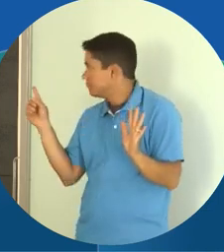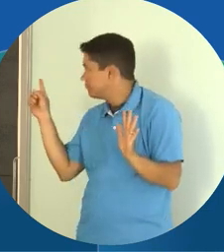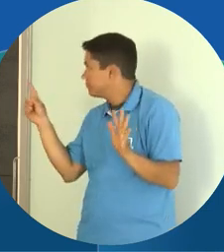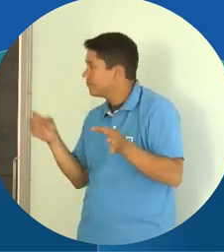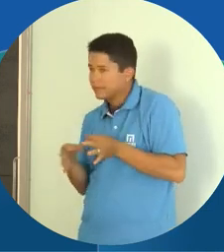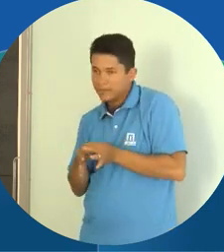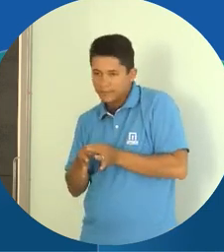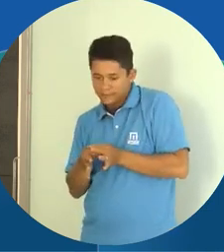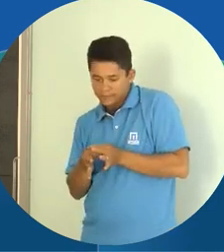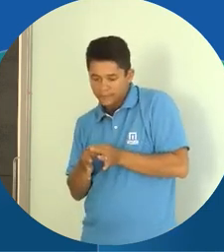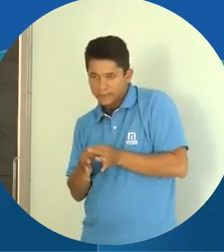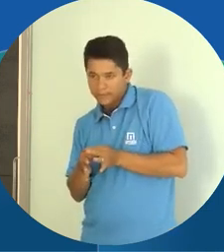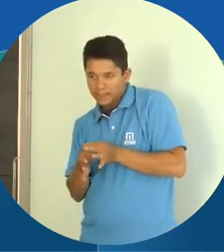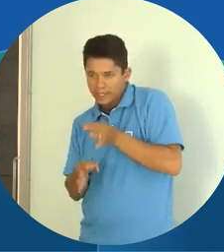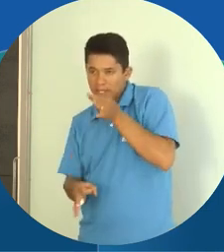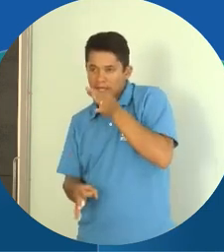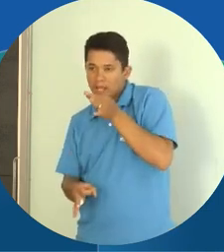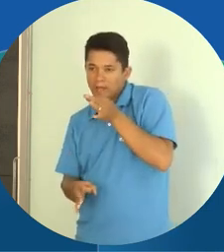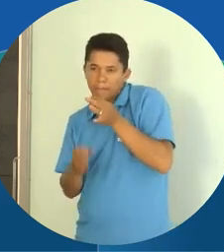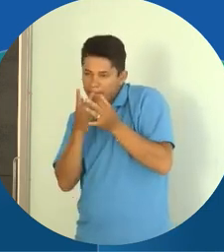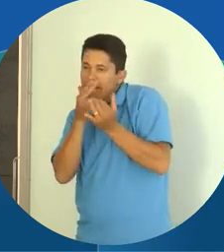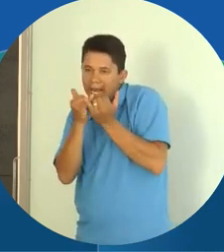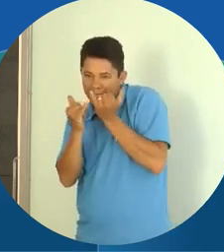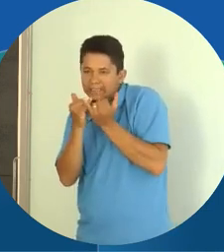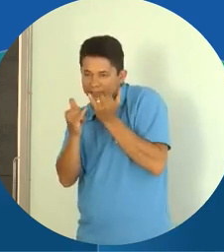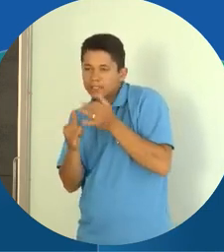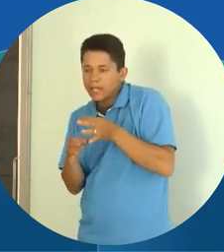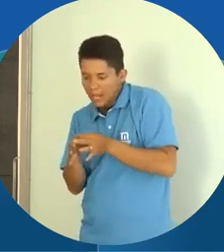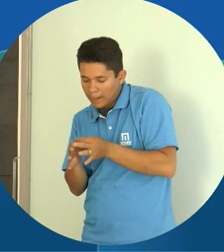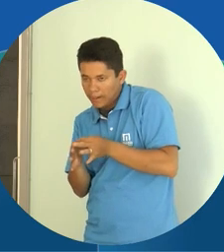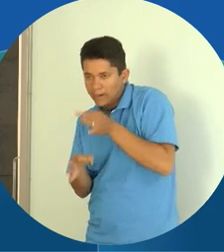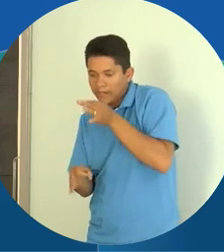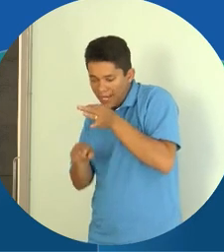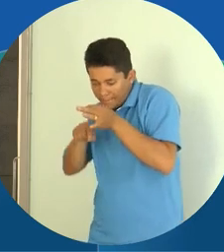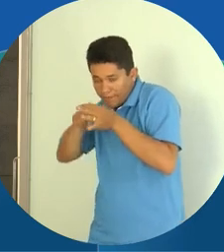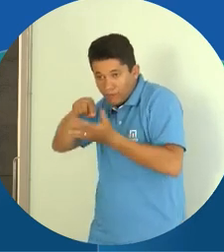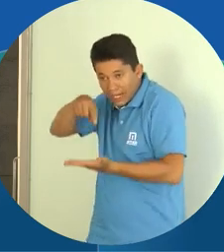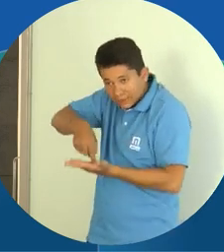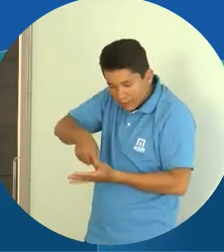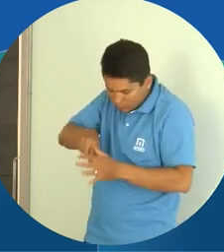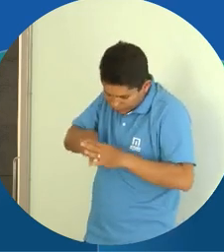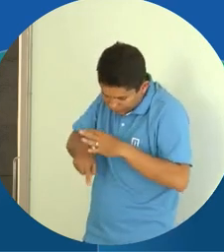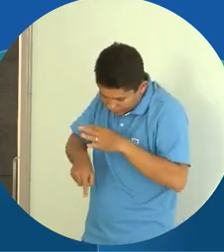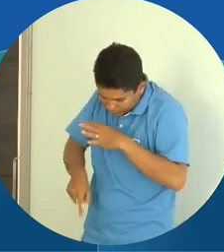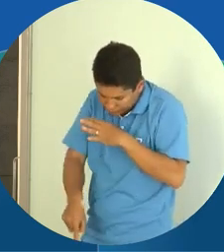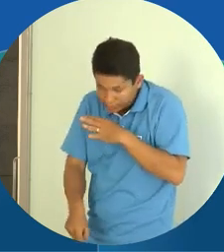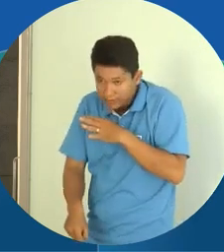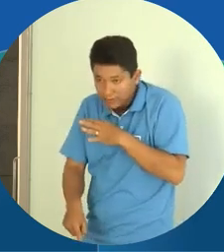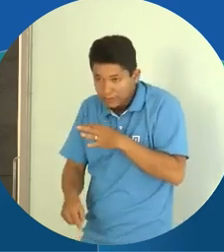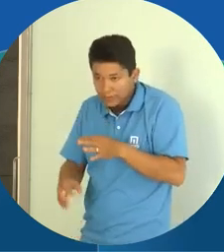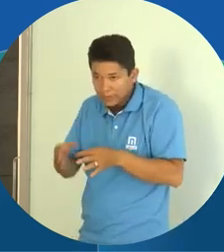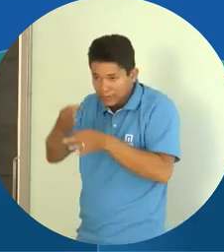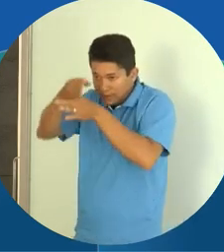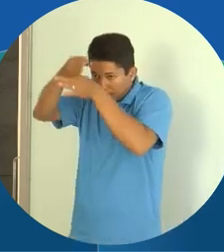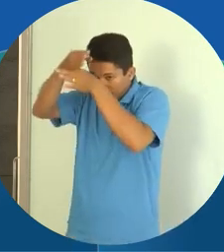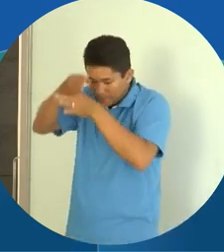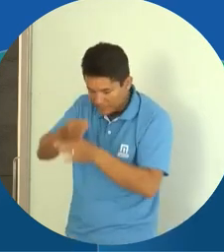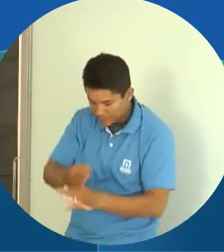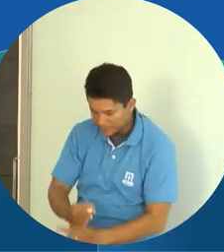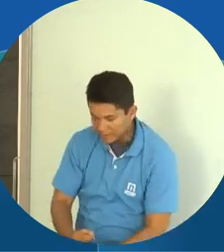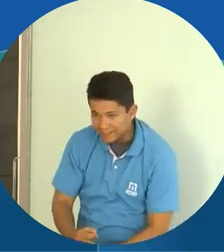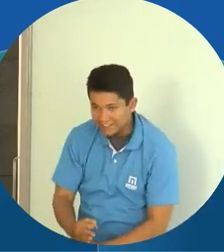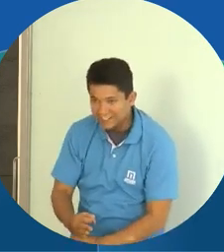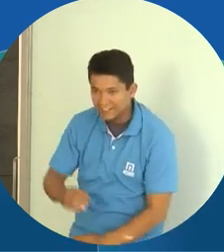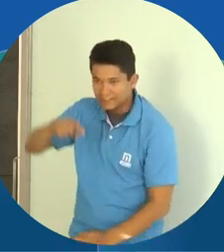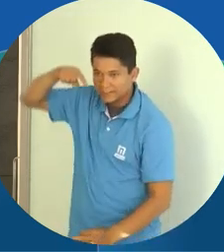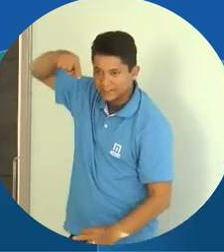após a perfuração feita, essa injeção é feita por dentro do tubo, Então, uma injeção centralizada,